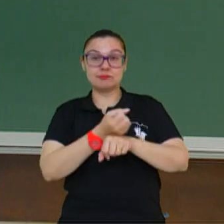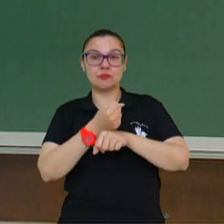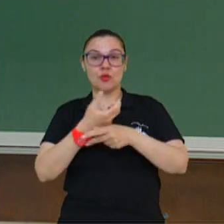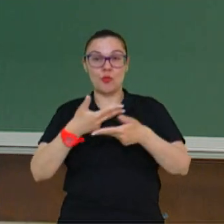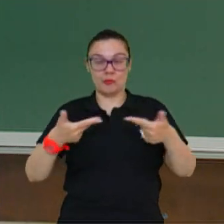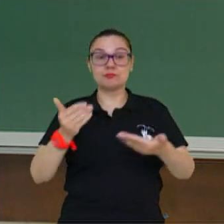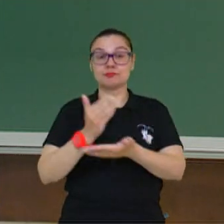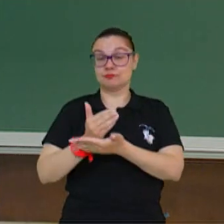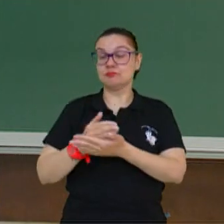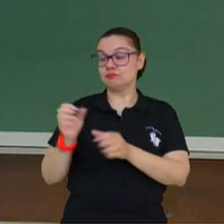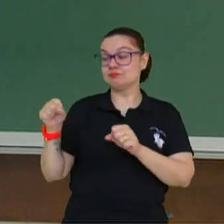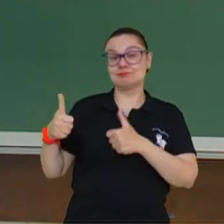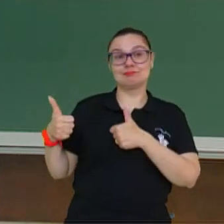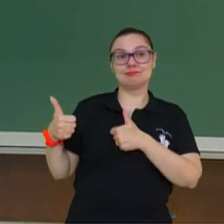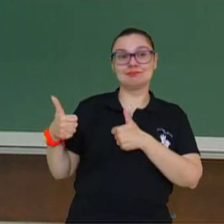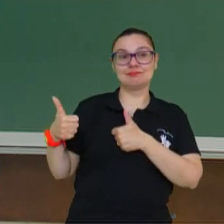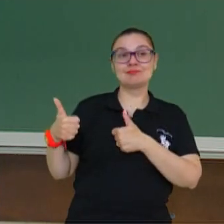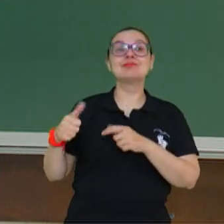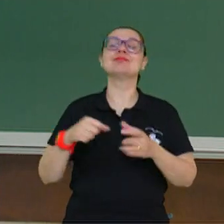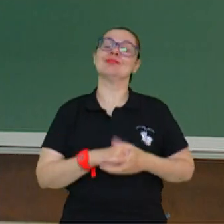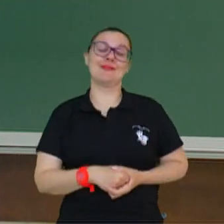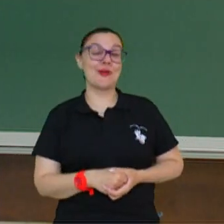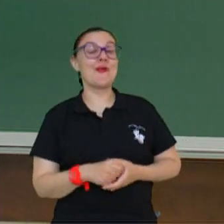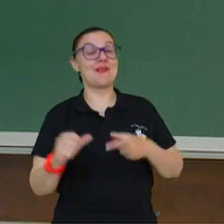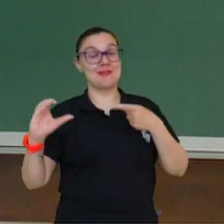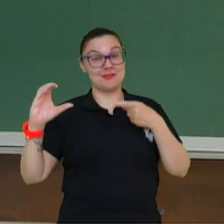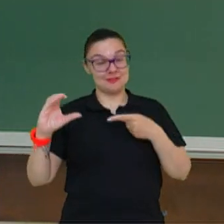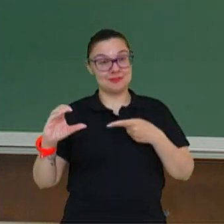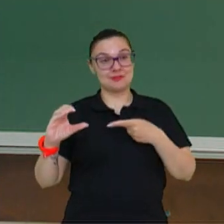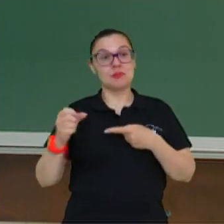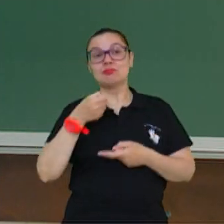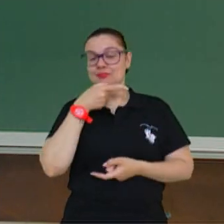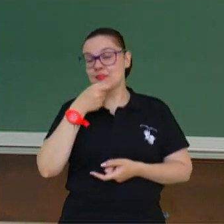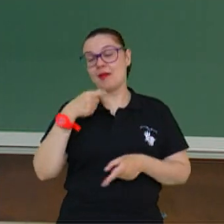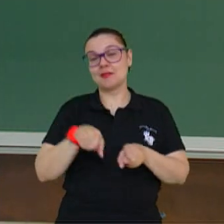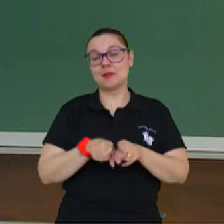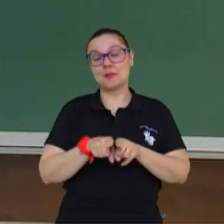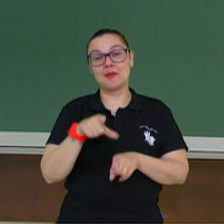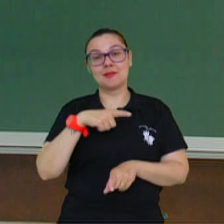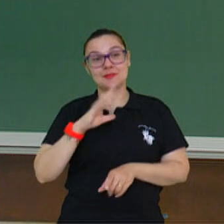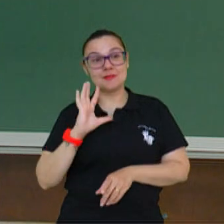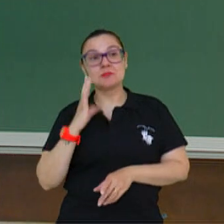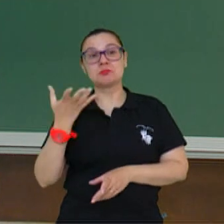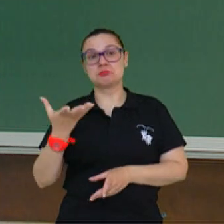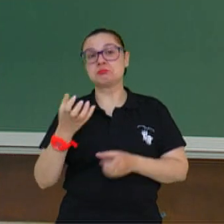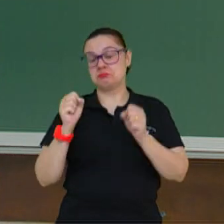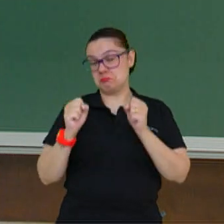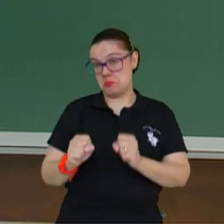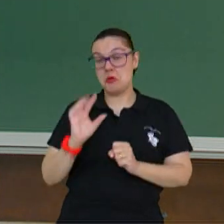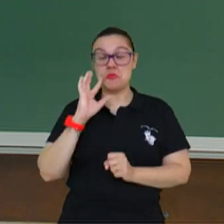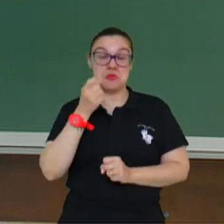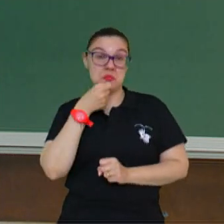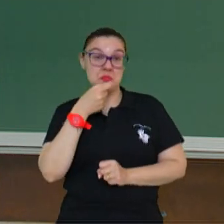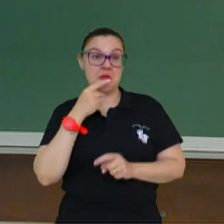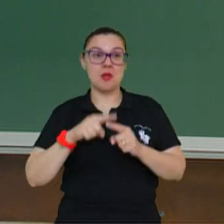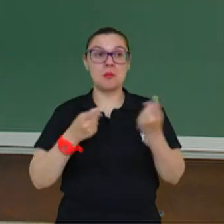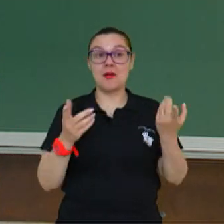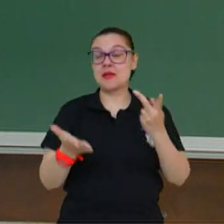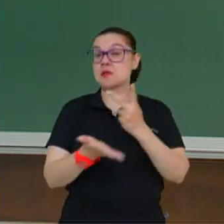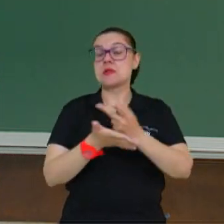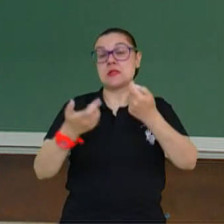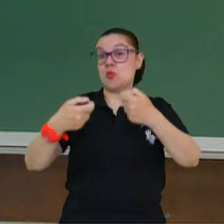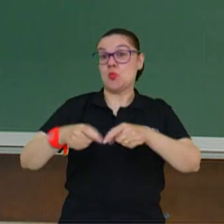cotidianos? Isso aí. A existência de trechos cômicos? Pode aparecer humor? Pode, mas não é